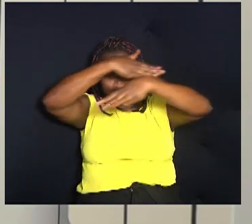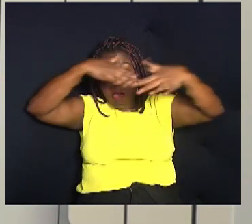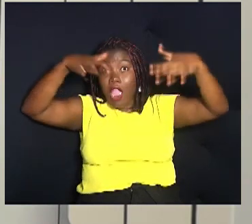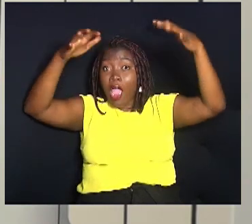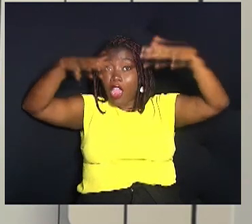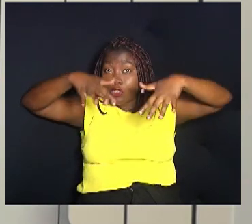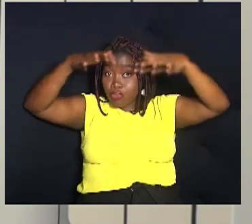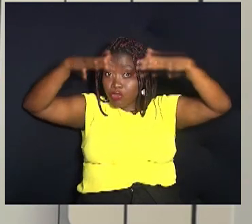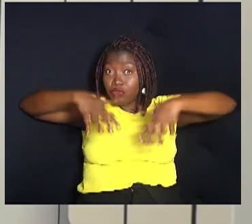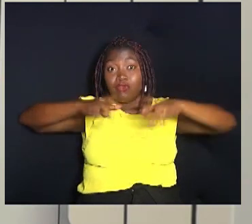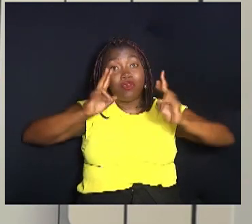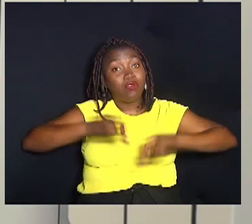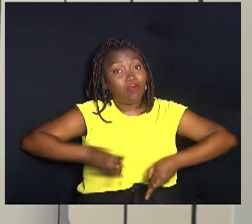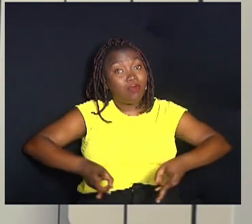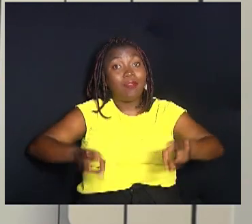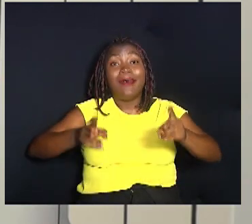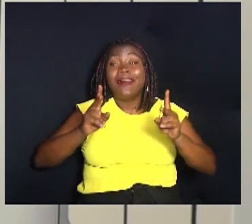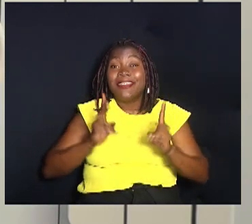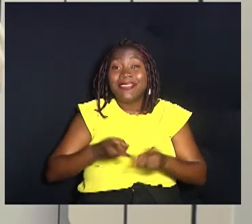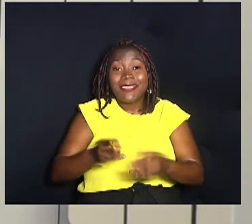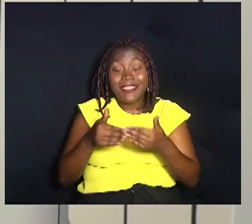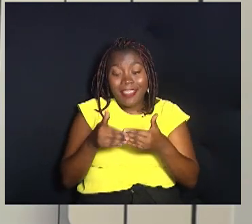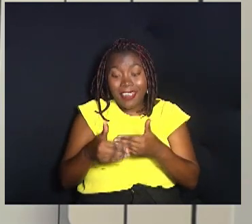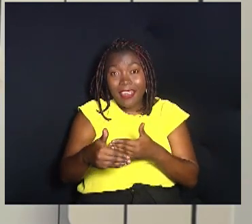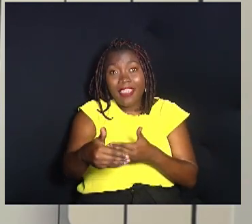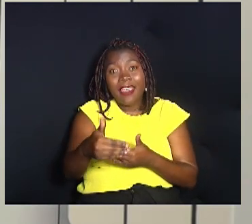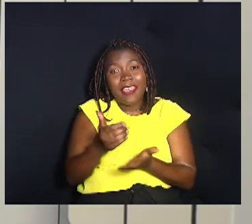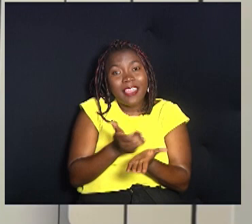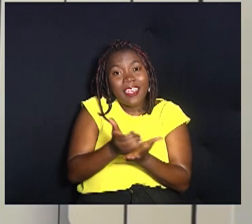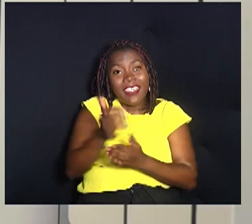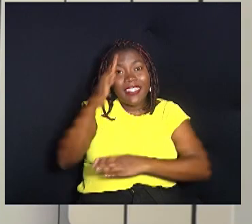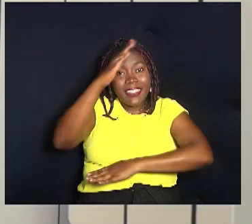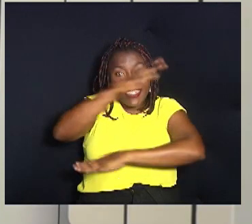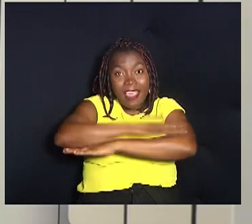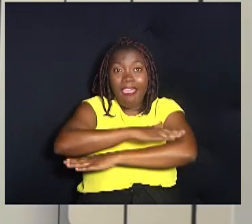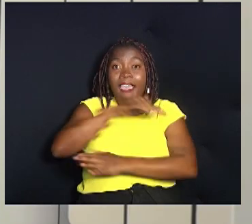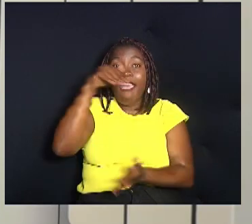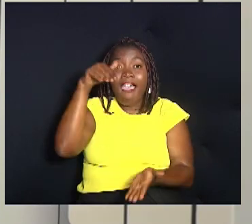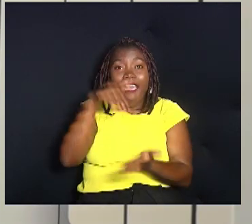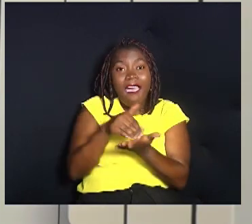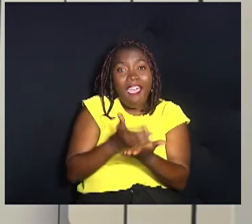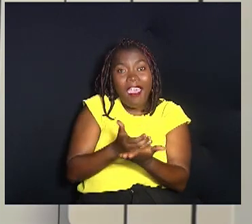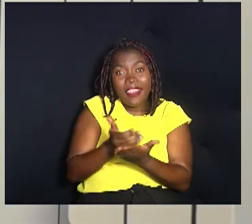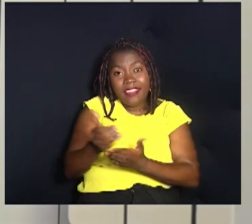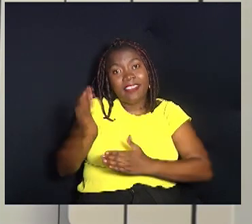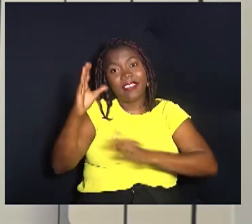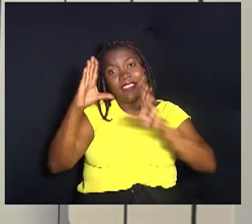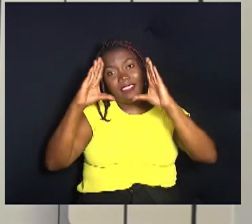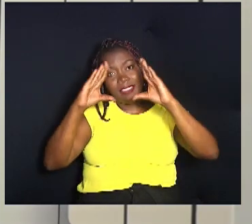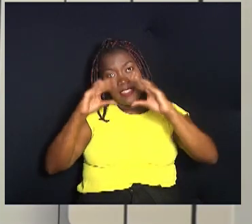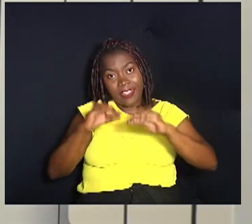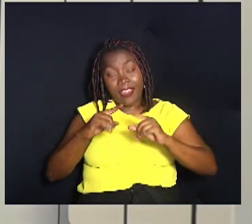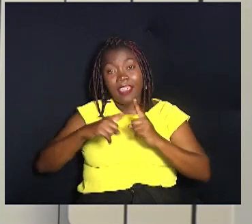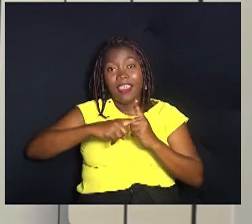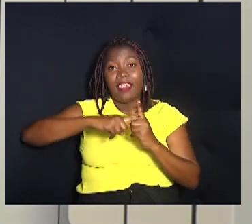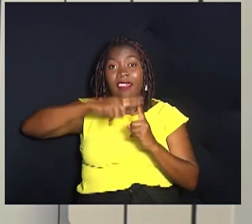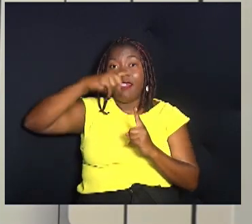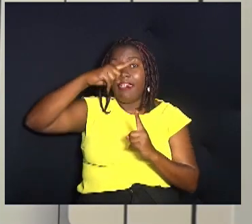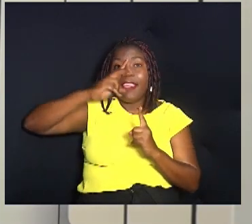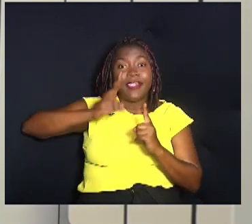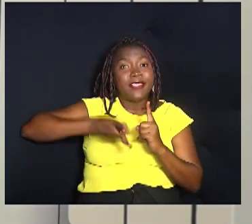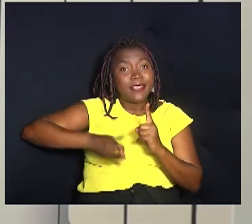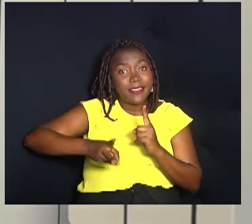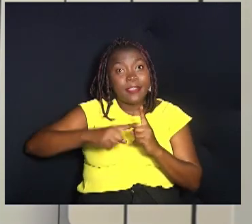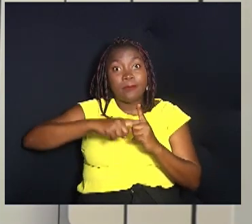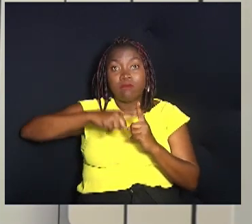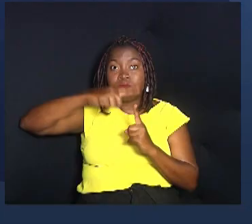permanece, viu? Sempre ali a partir do início da tarde até o início da noite. A temperatura, ela segue